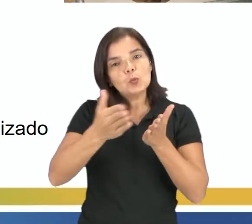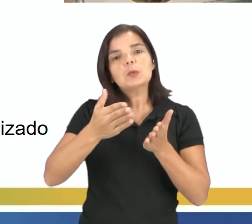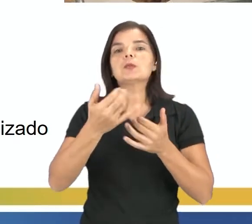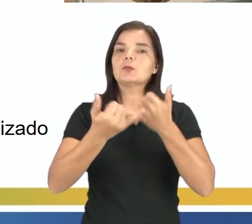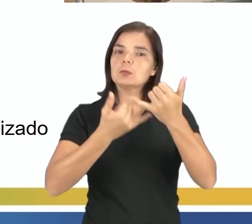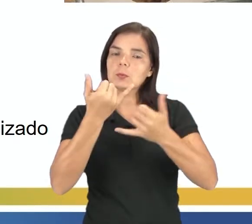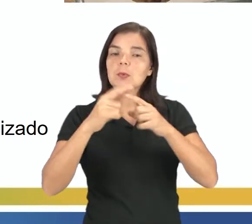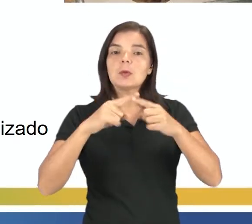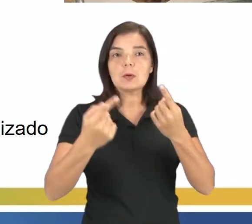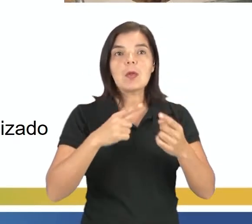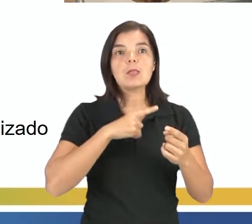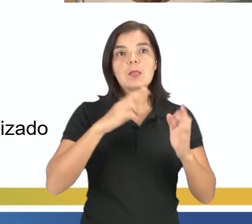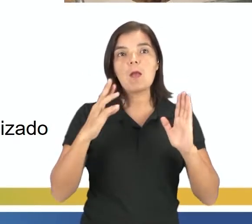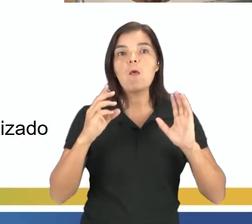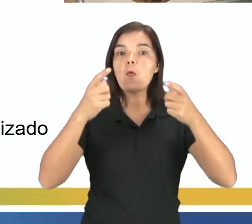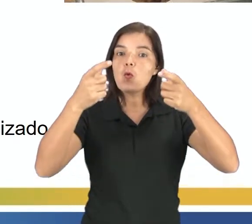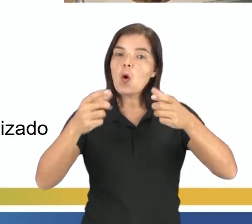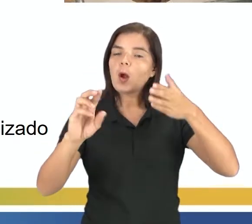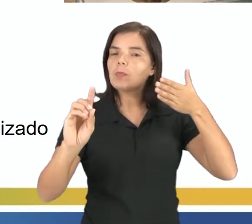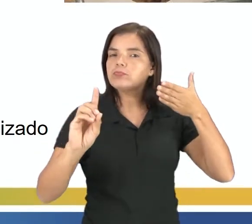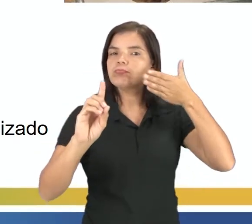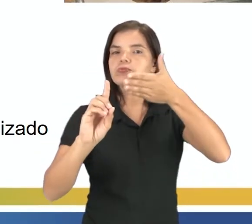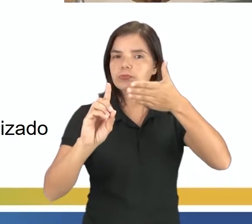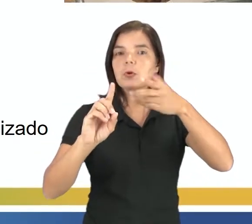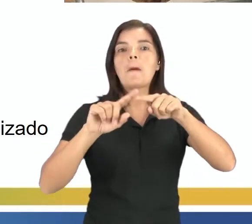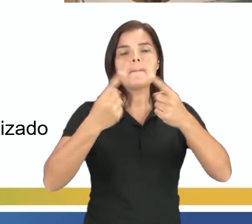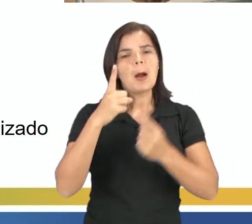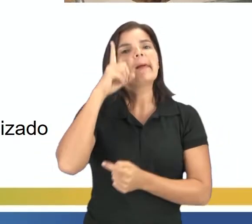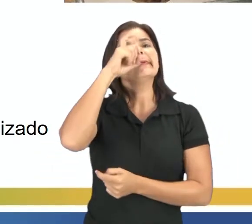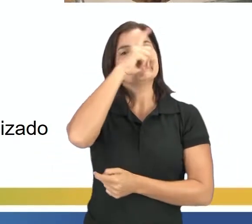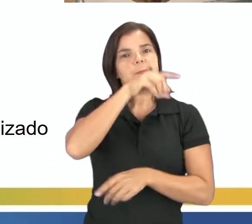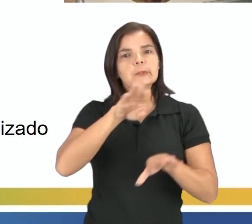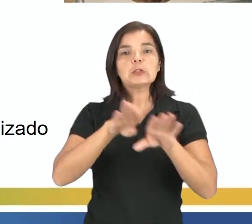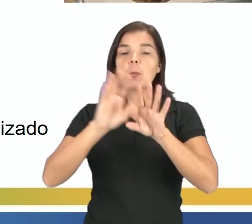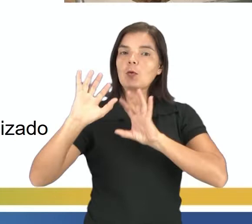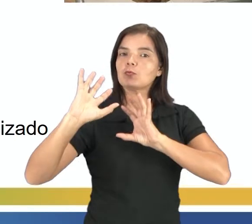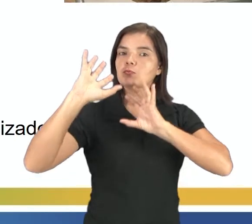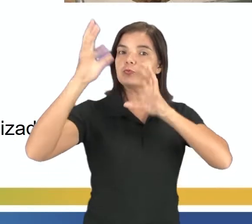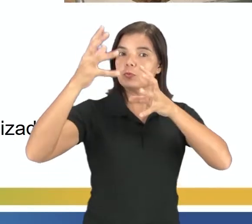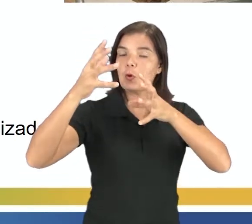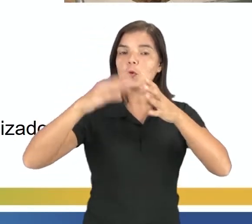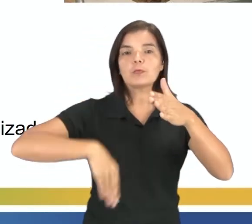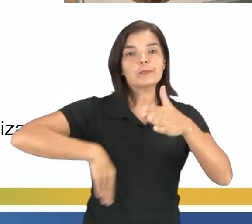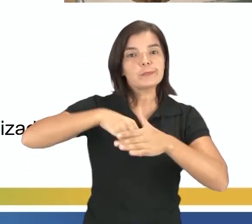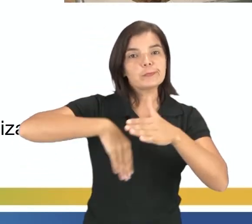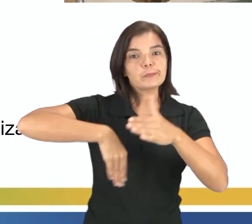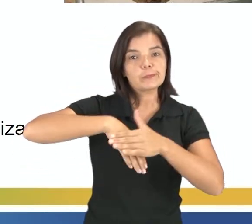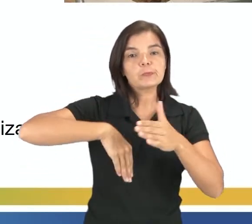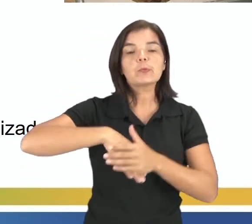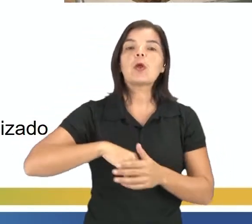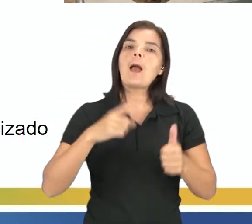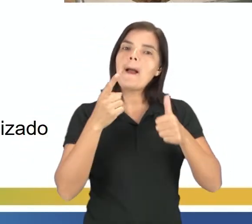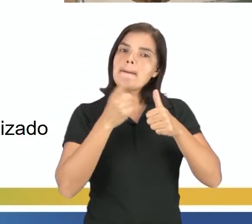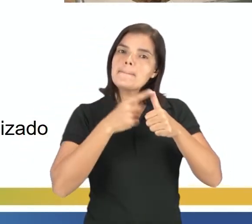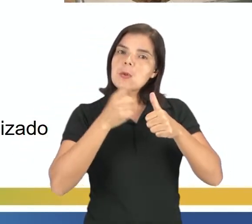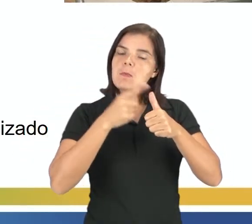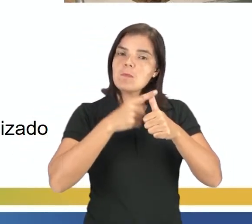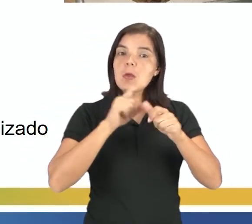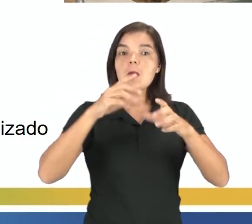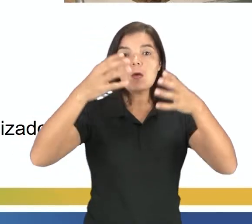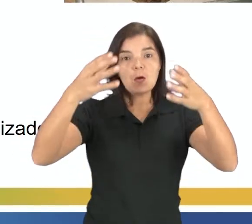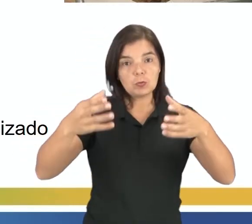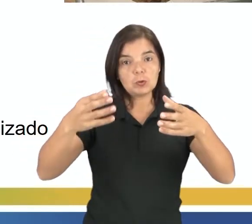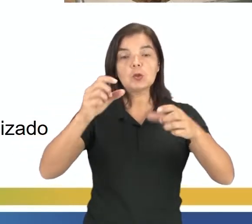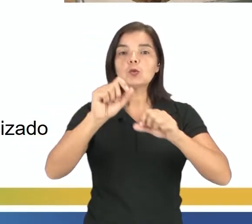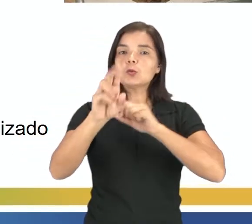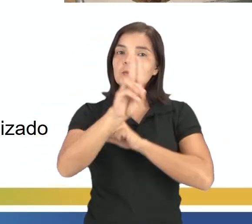jogo. Ter um alvo fixo, mas com algum grau de dificuldade. Ser jogado com a bola de futebol. As primeiras cestas de basquete